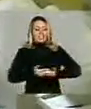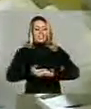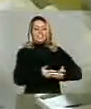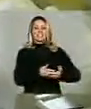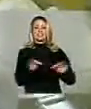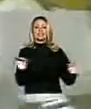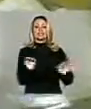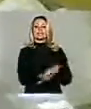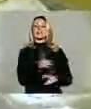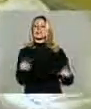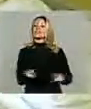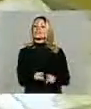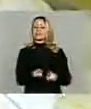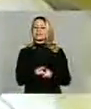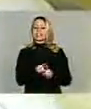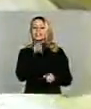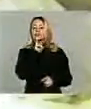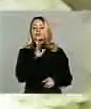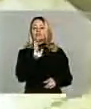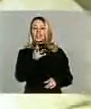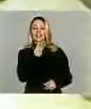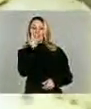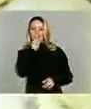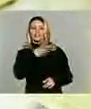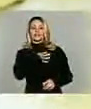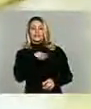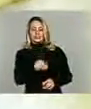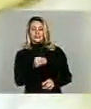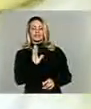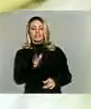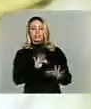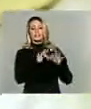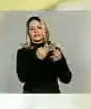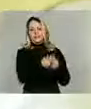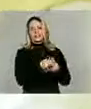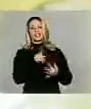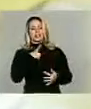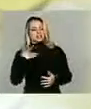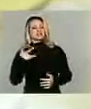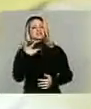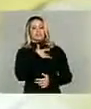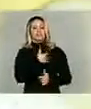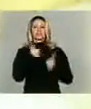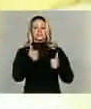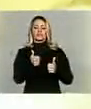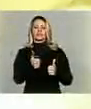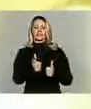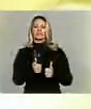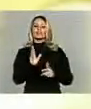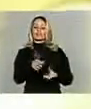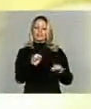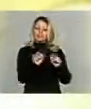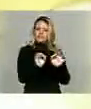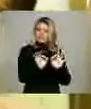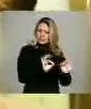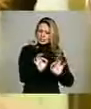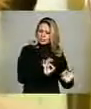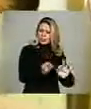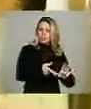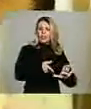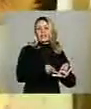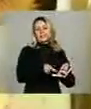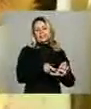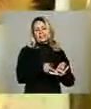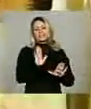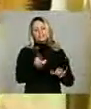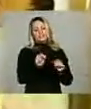é o terceiro filho de Clean. Mesmo prematuro, o menino é saudável. Ele já fez o teste do pezinho. O exame